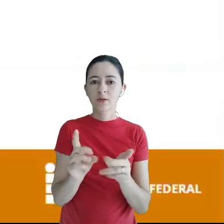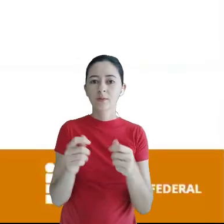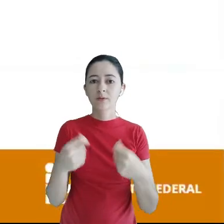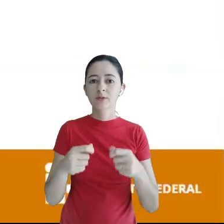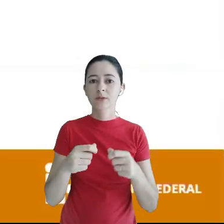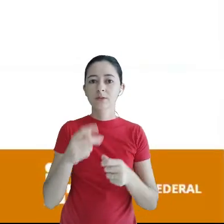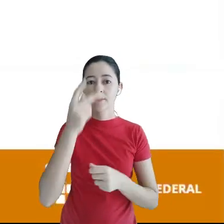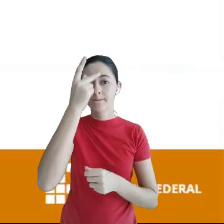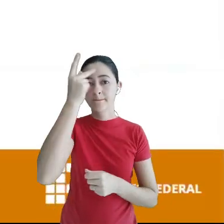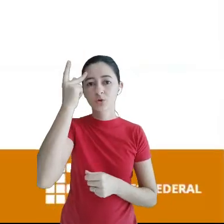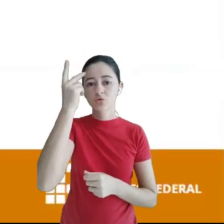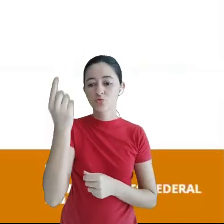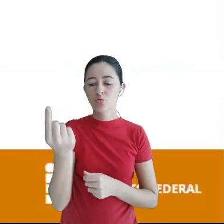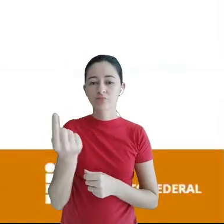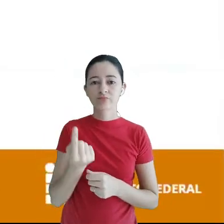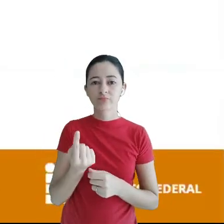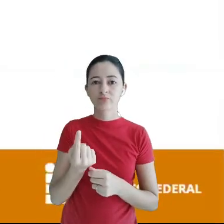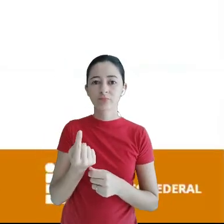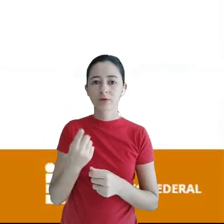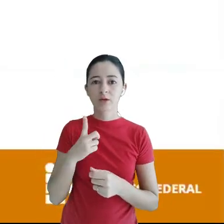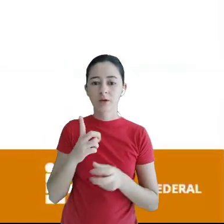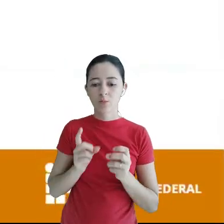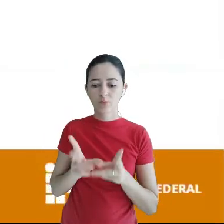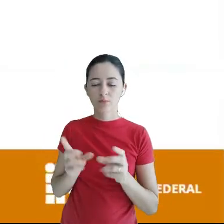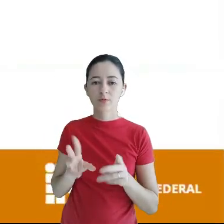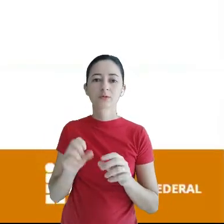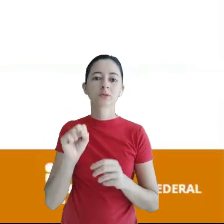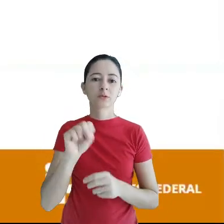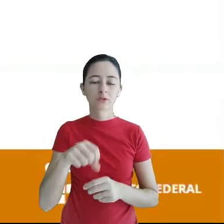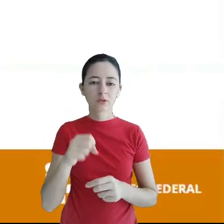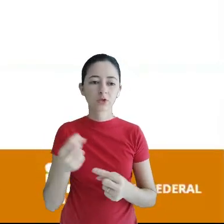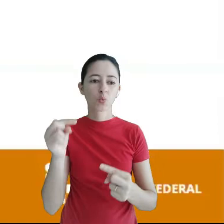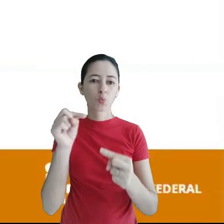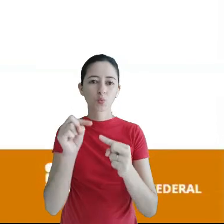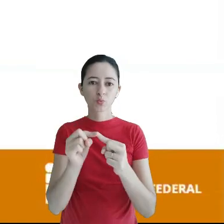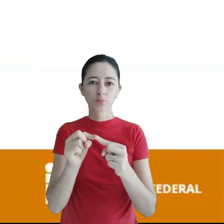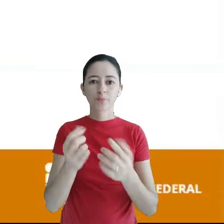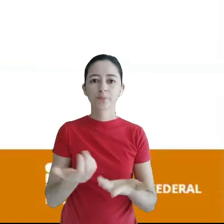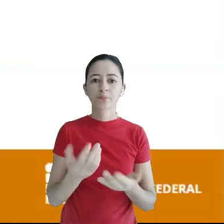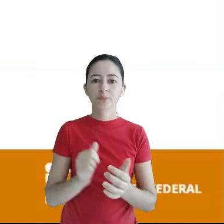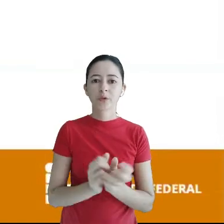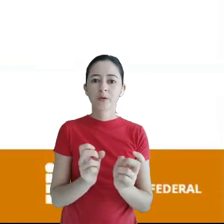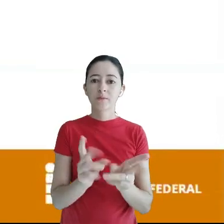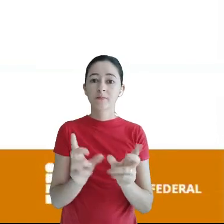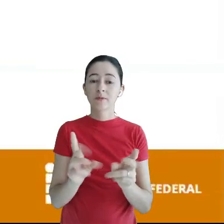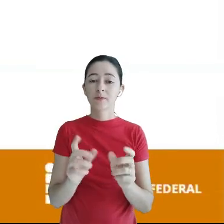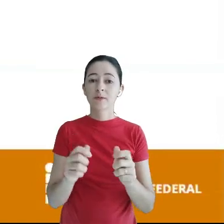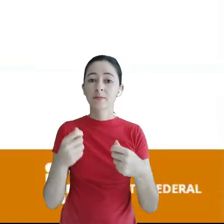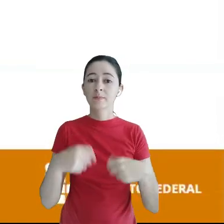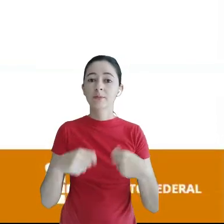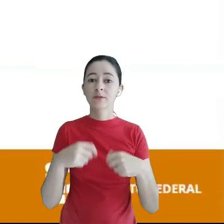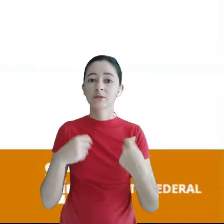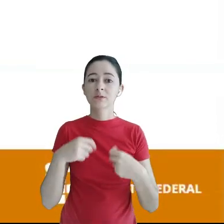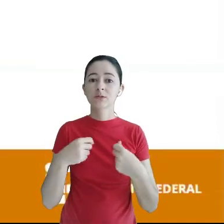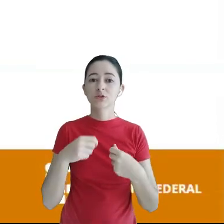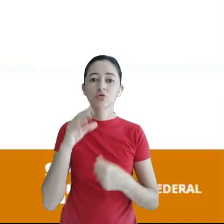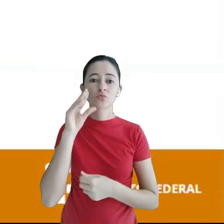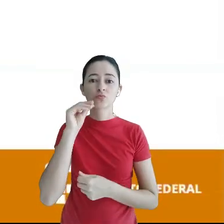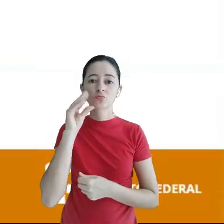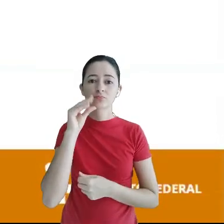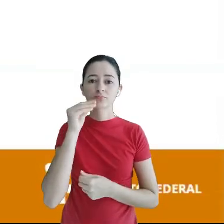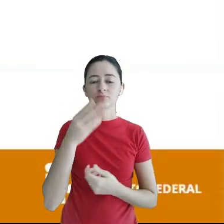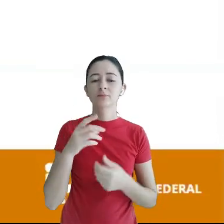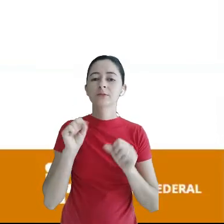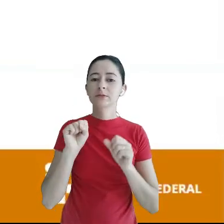precisa saber qual é o cliente? Pra quem que está sendo vendido? Pra quem foi vendido? Sim. Então, relaciono. Venda precisa de funcionário? Venda precisa saber qual foi o